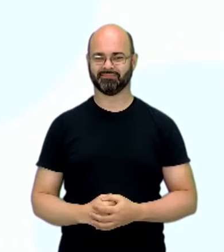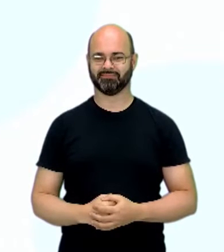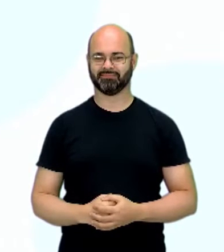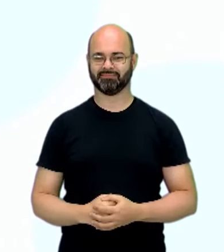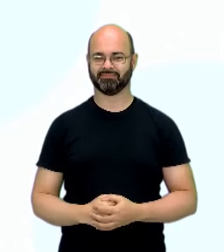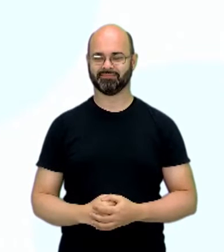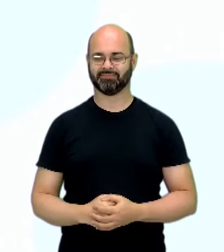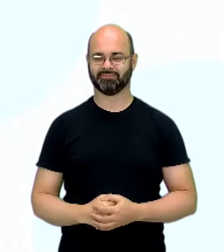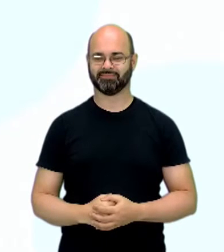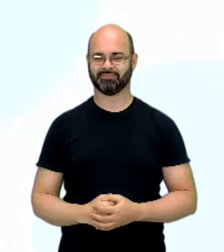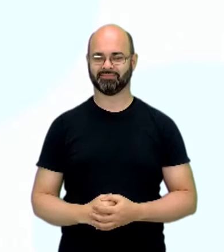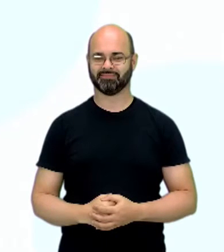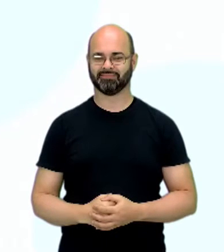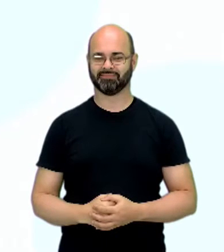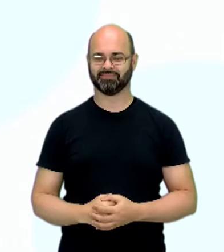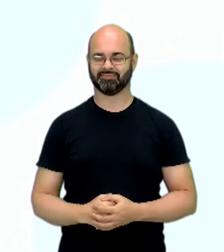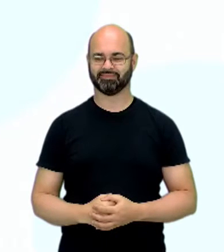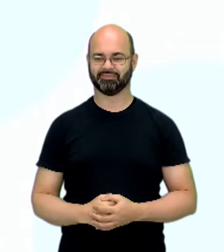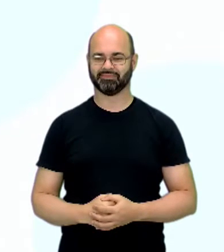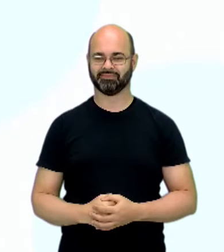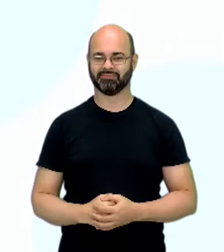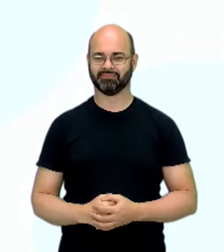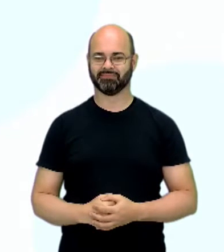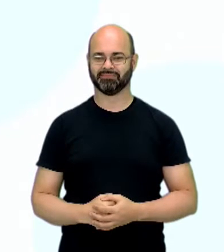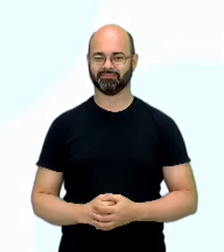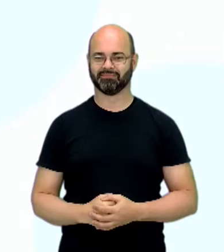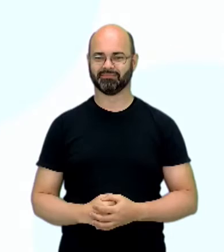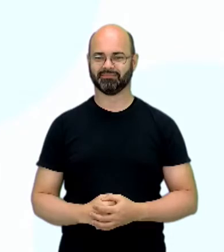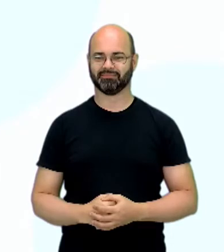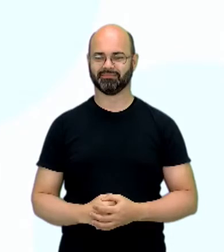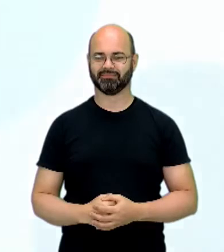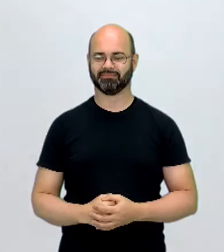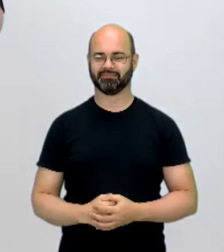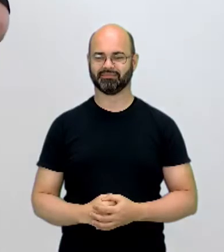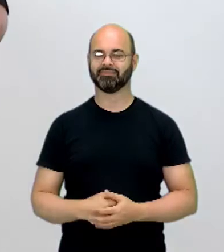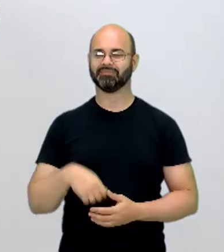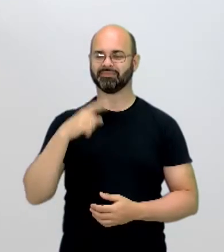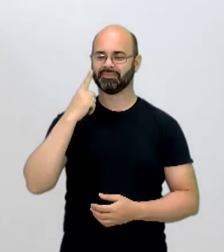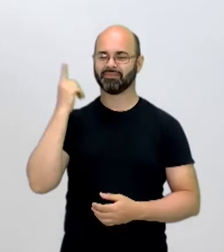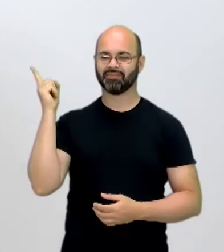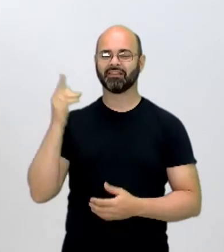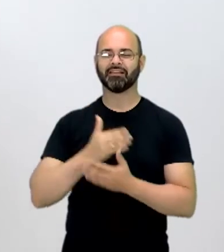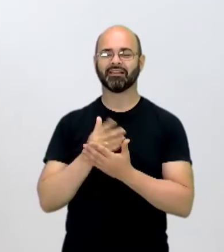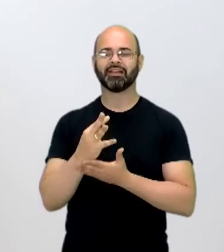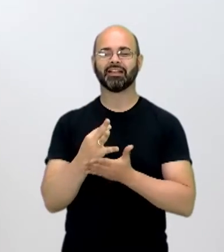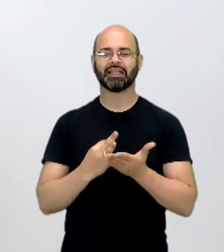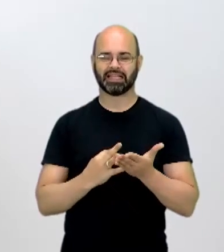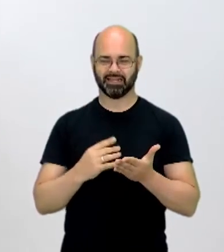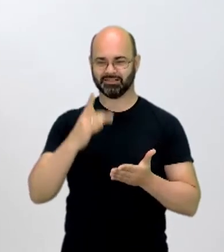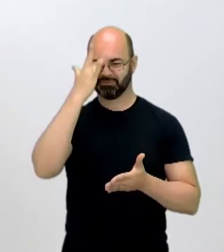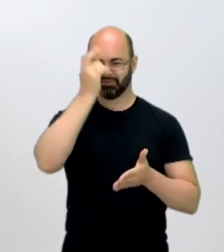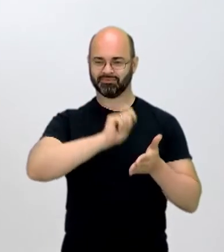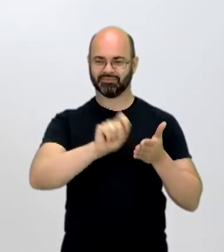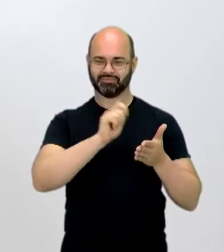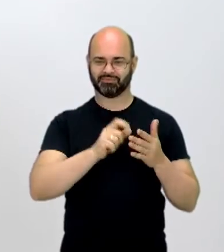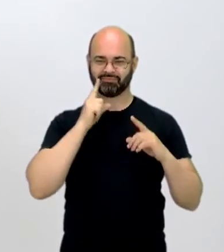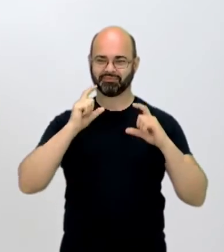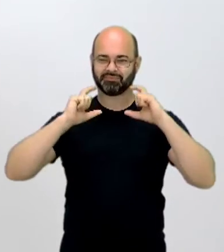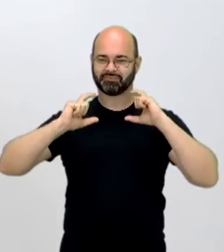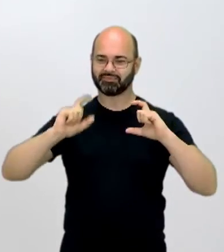carinho pela palavra escrita. Olha só como ela começou o texto dela com esse